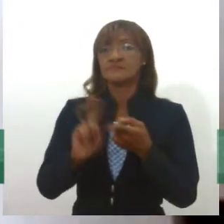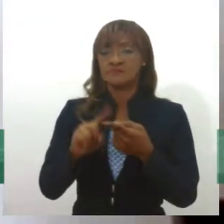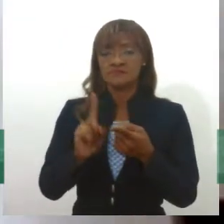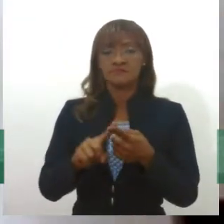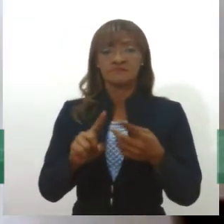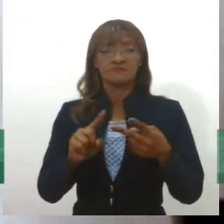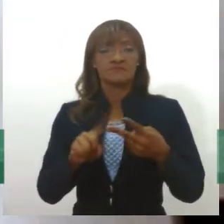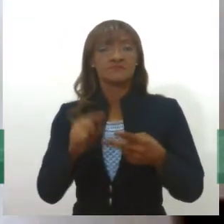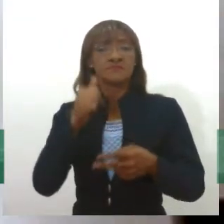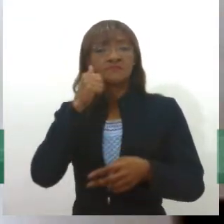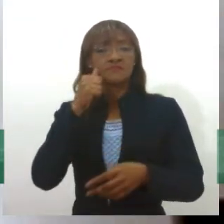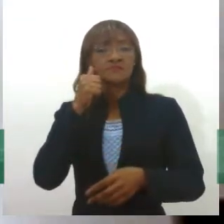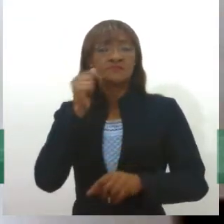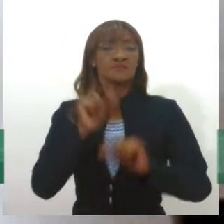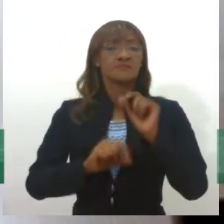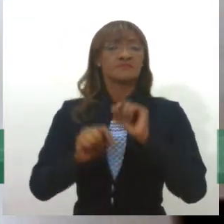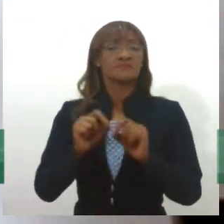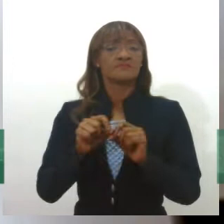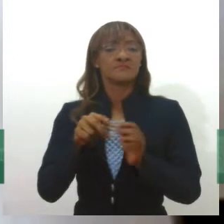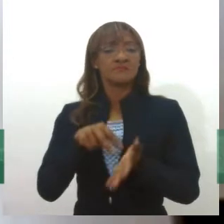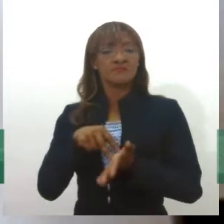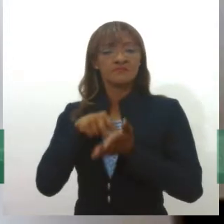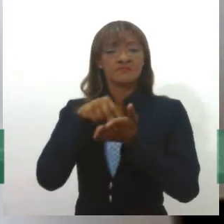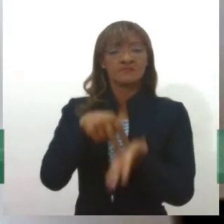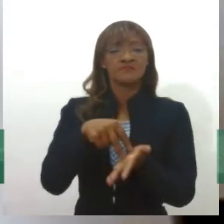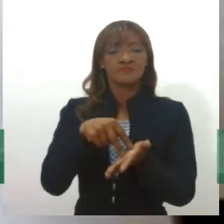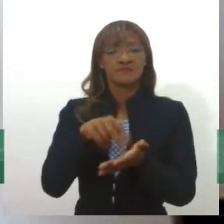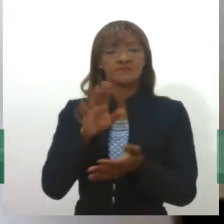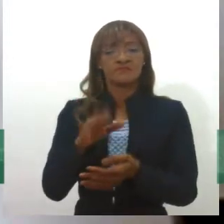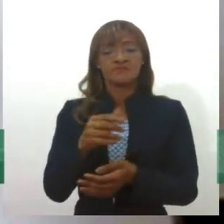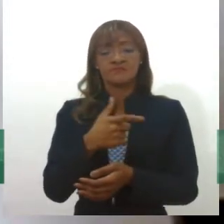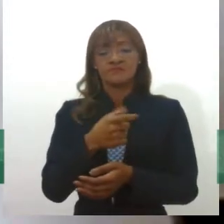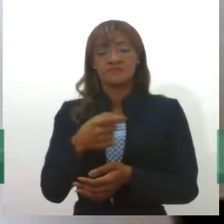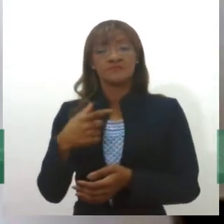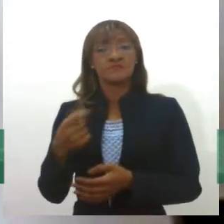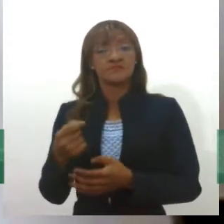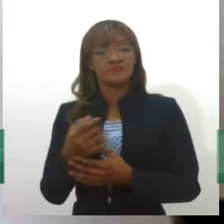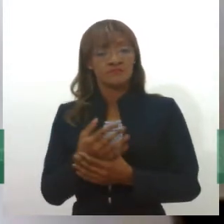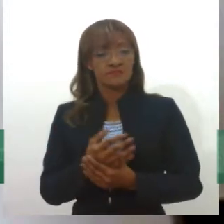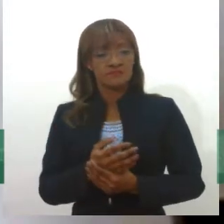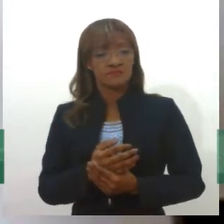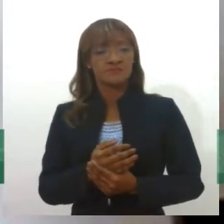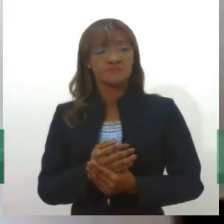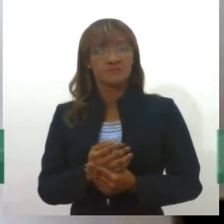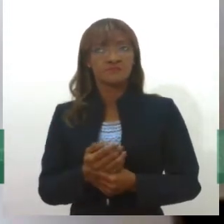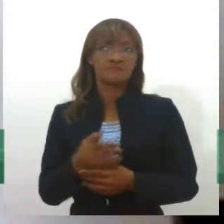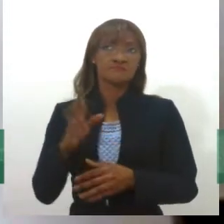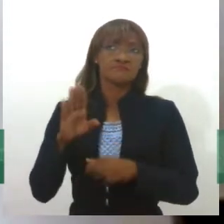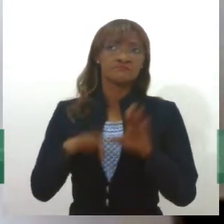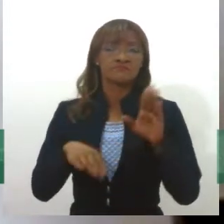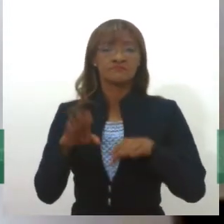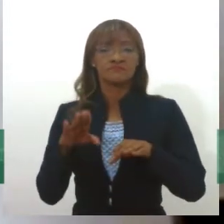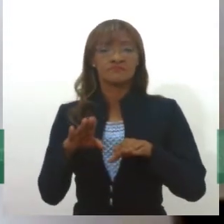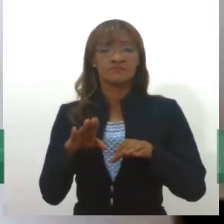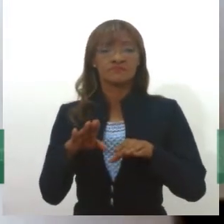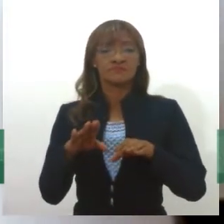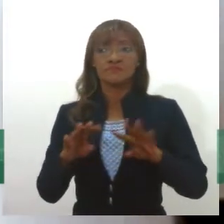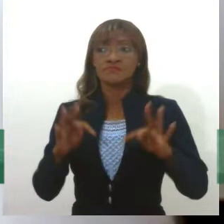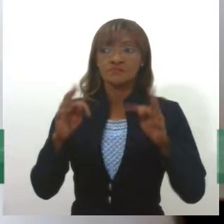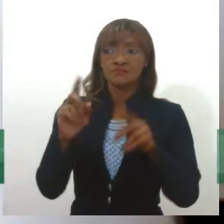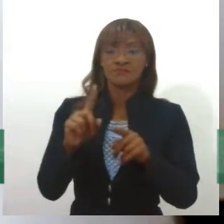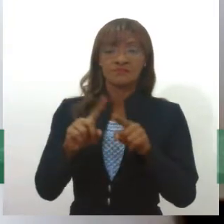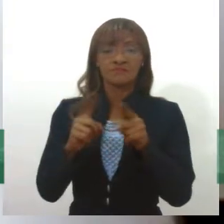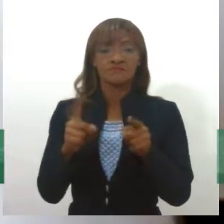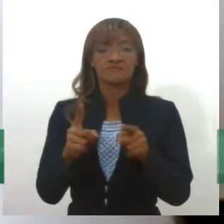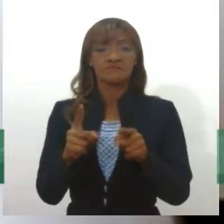também se colocou no processo eleitoral de 2020, e aí não talvez de forma generalizada, mas em